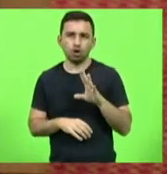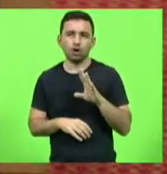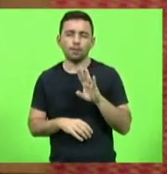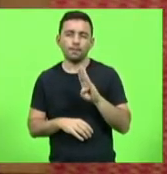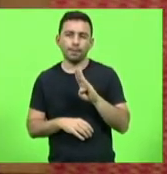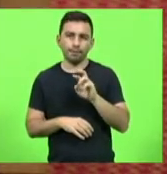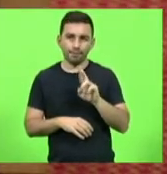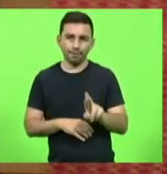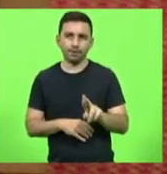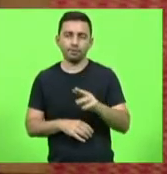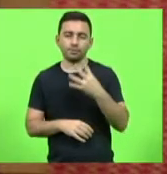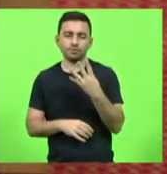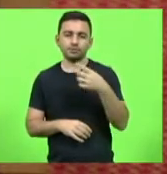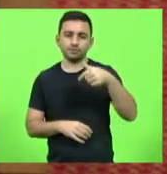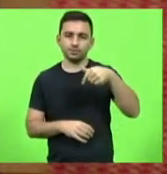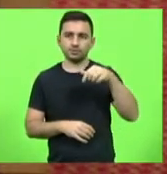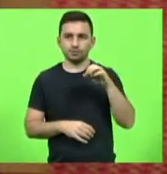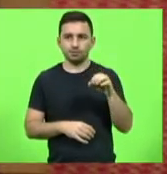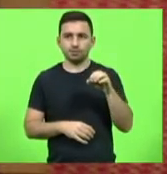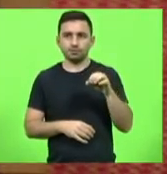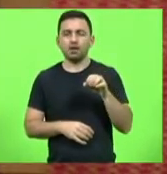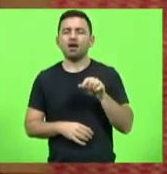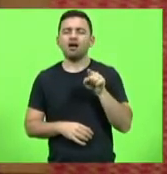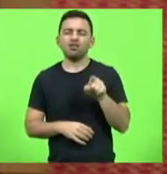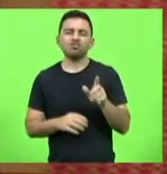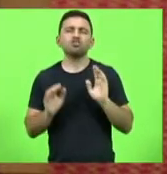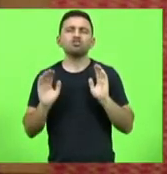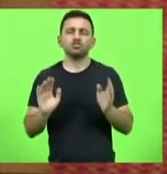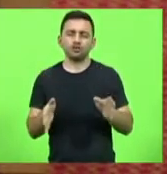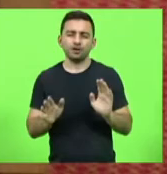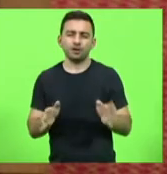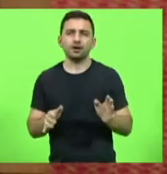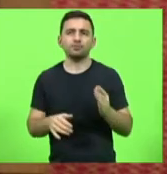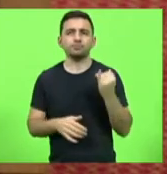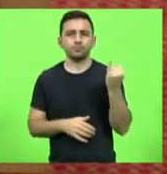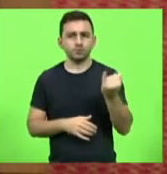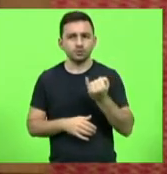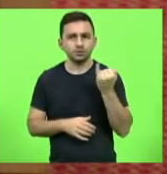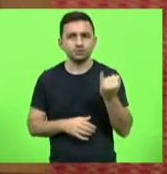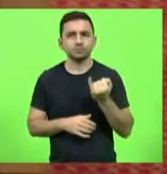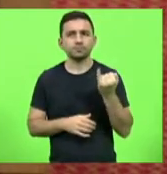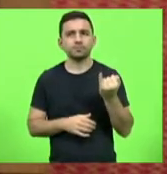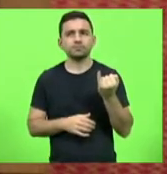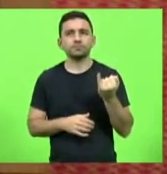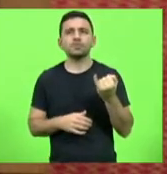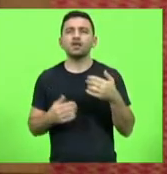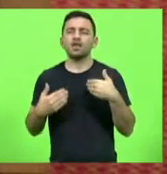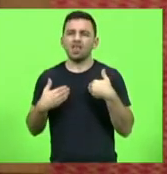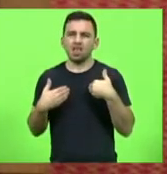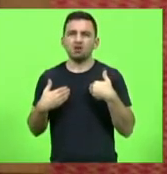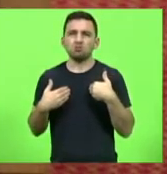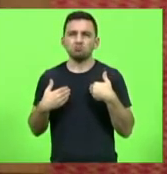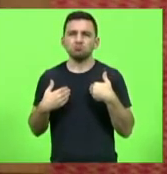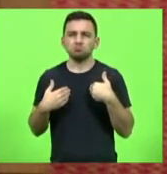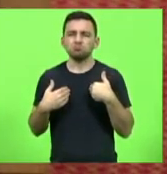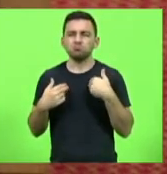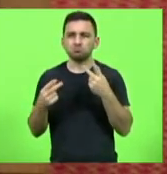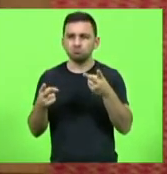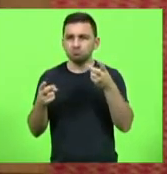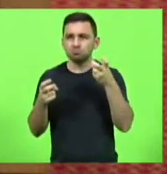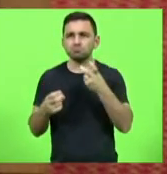BR-470, que já é e já era muito importante, mas hoje eu digo com